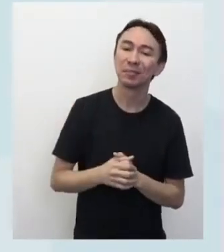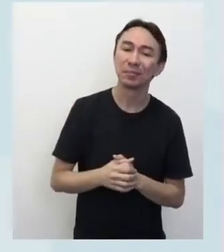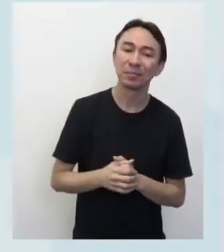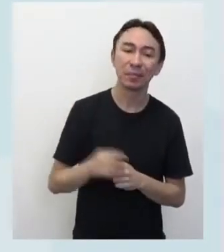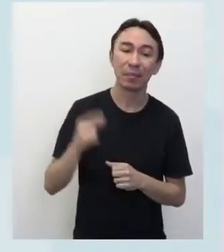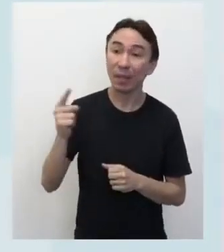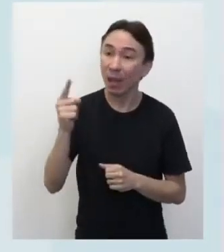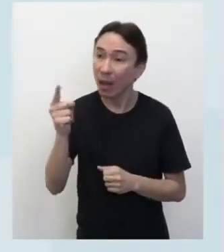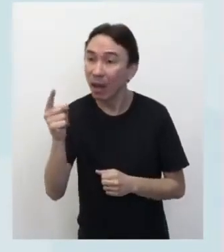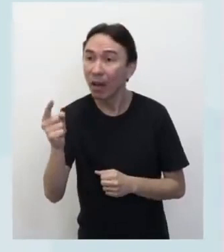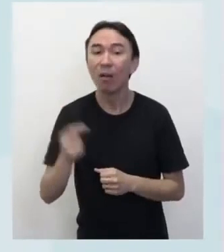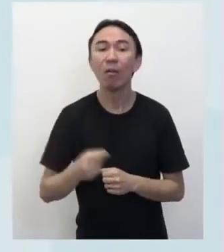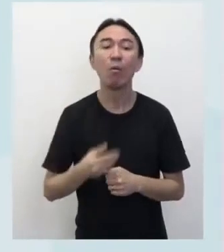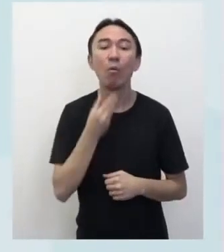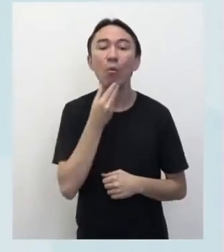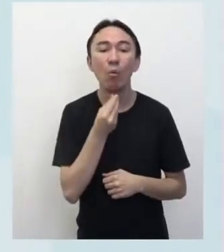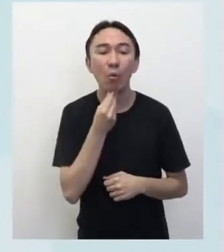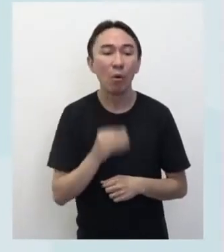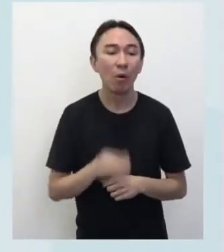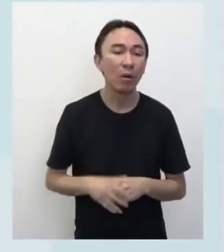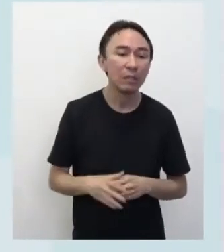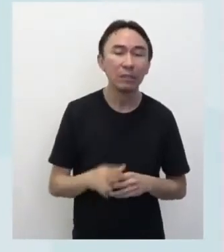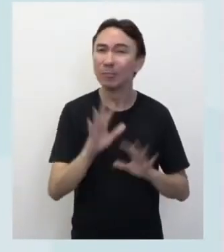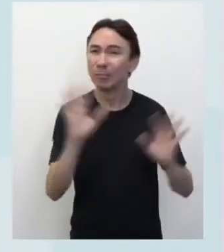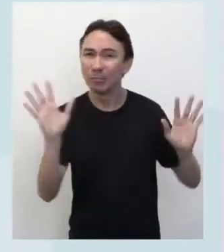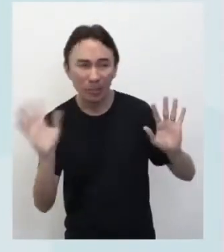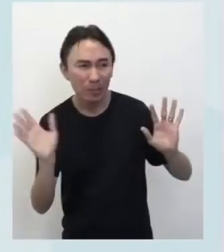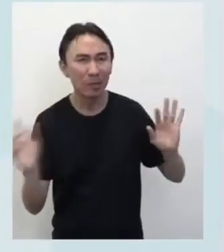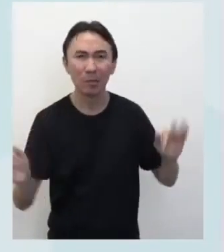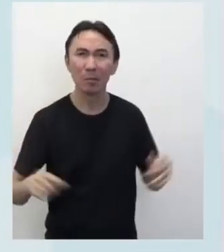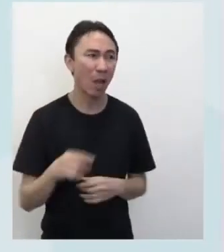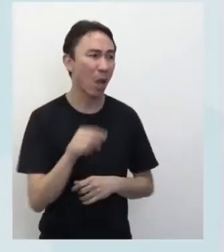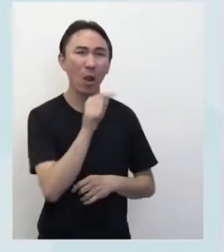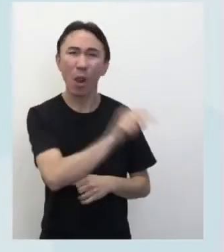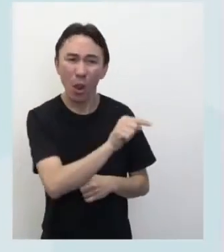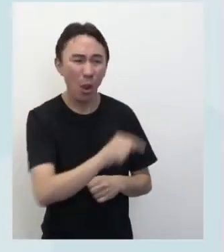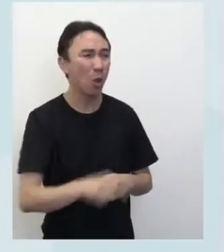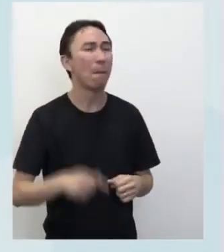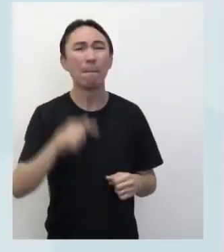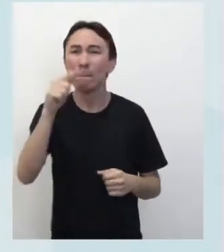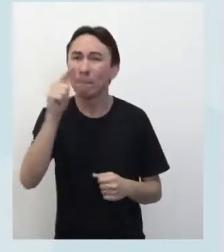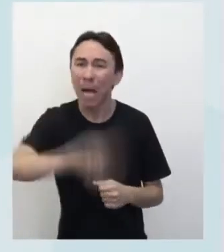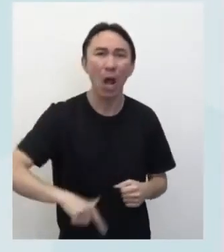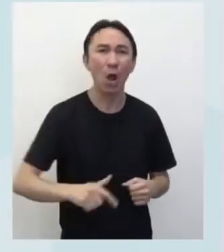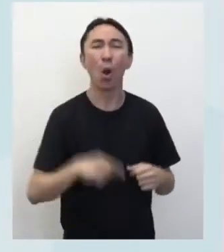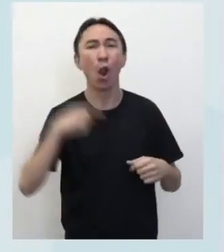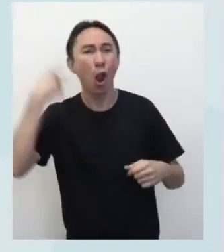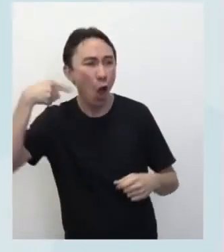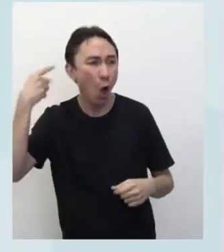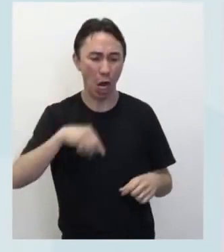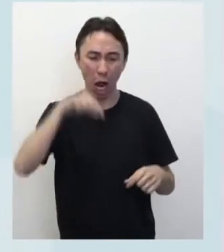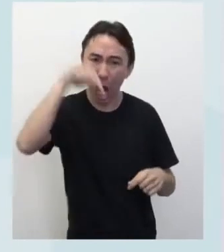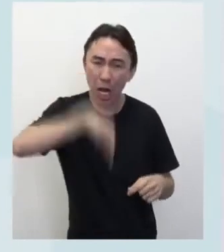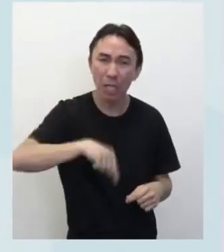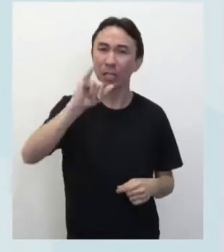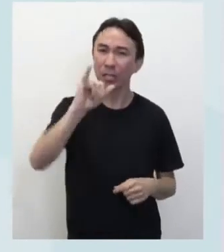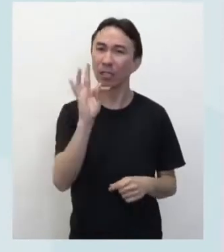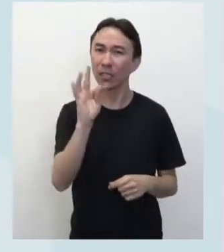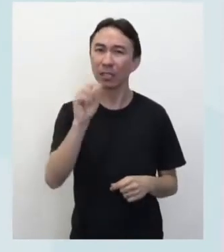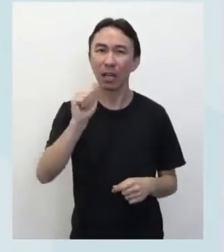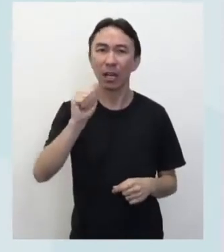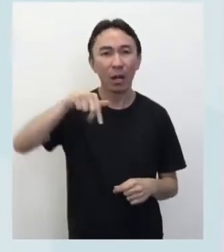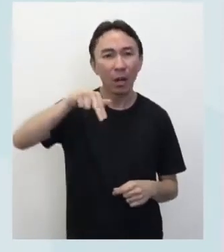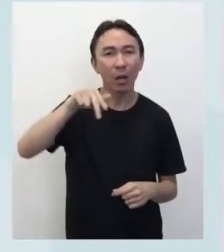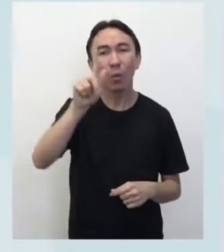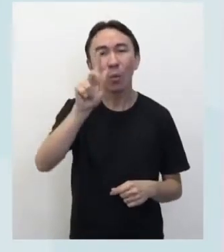senhor está falando assim, não quero mais um louco em Itaguaí. E o que está por